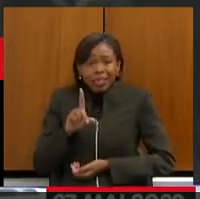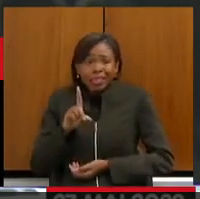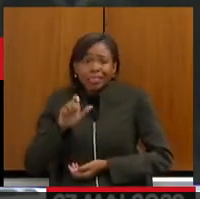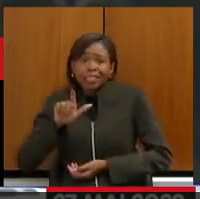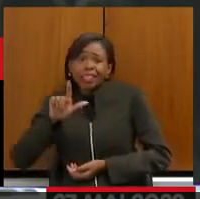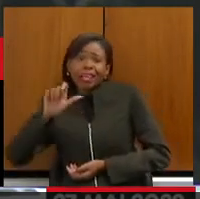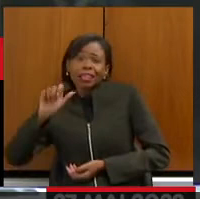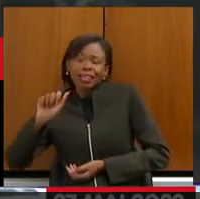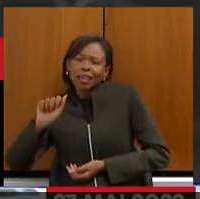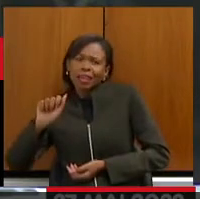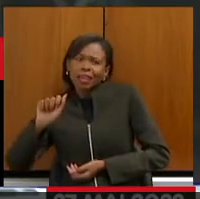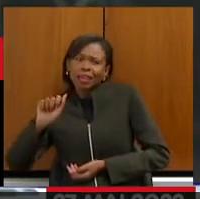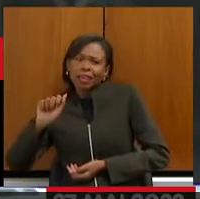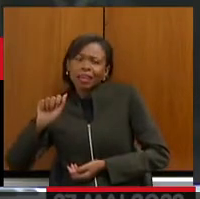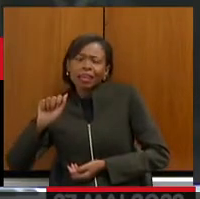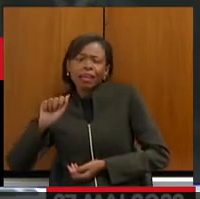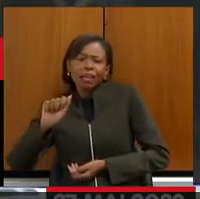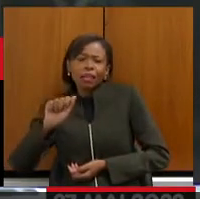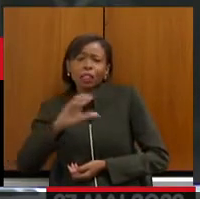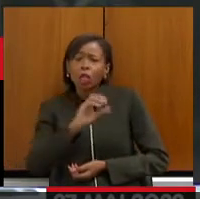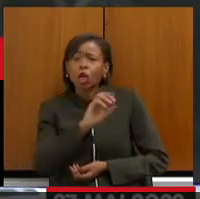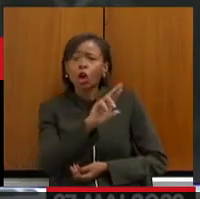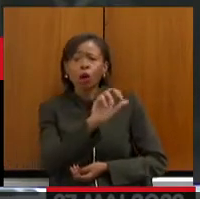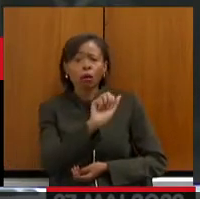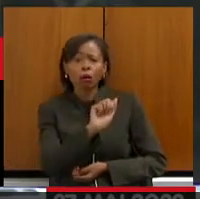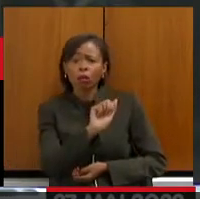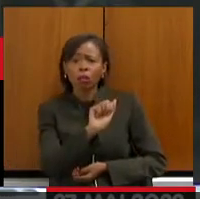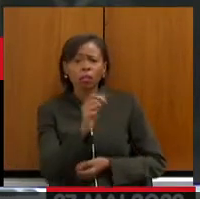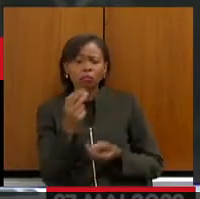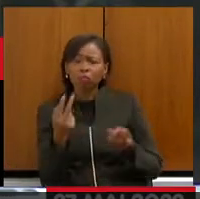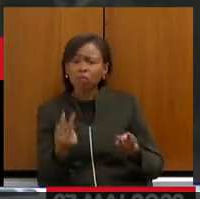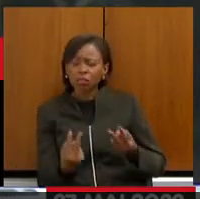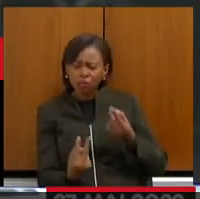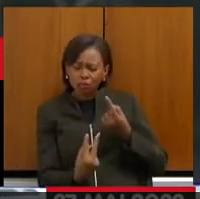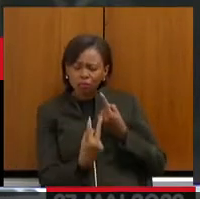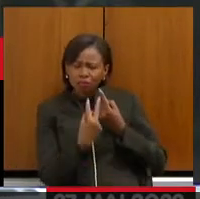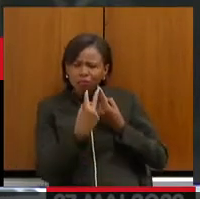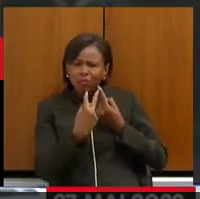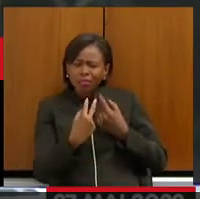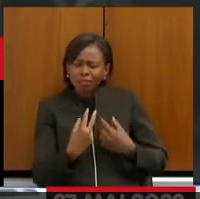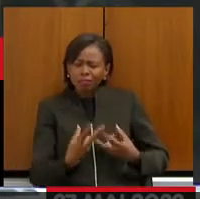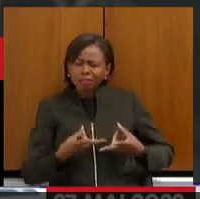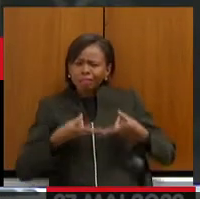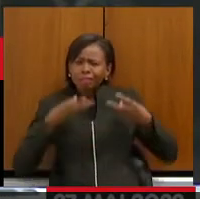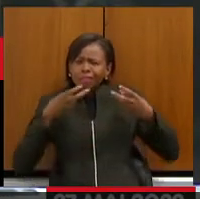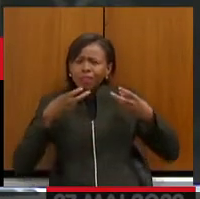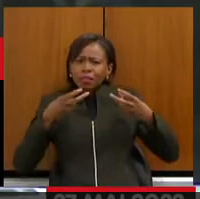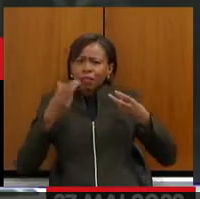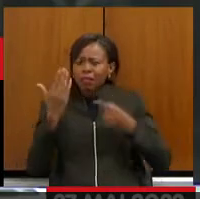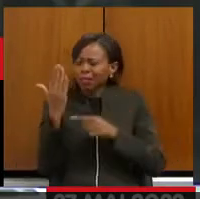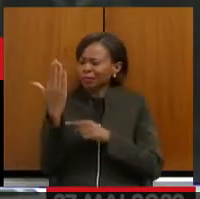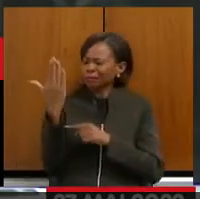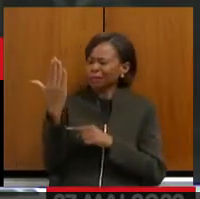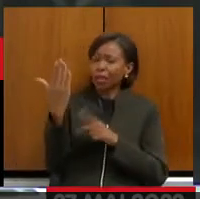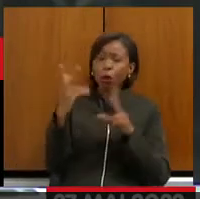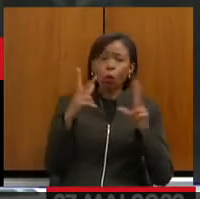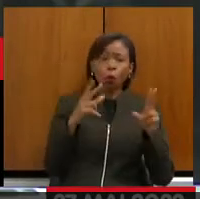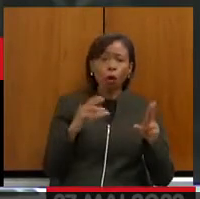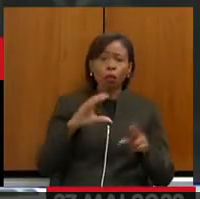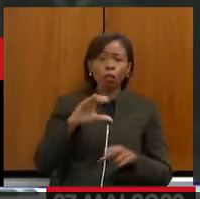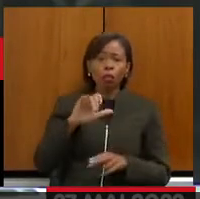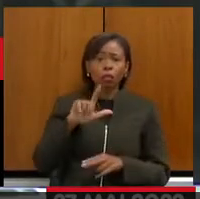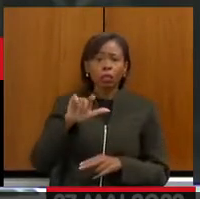versos decora quem não se entristeceu diante do espelho como Cecília quem não